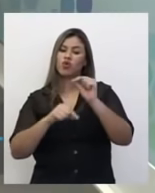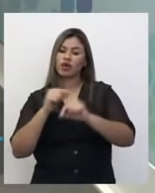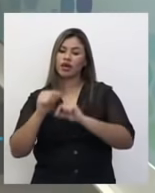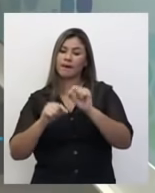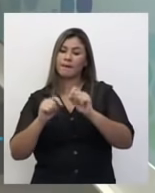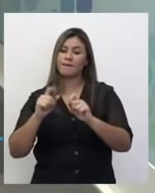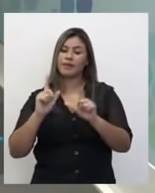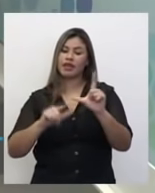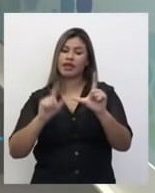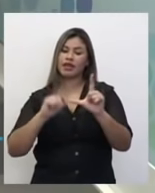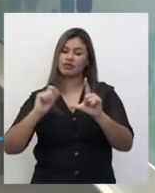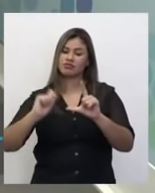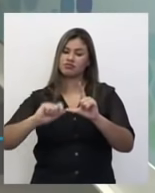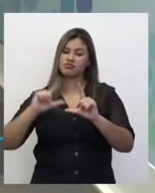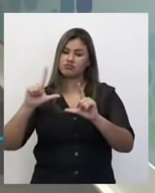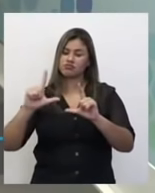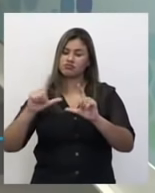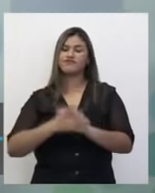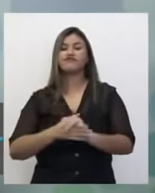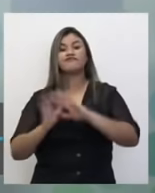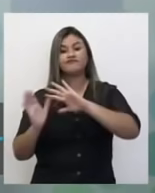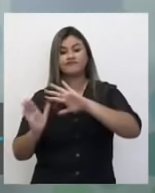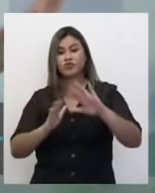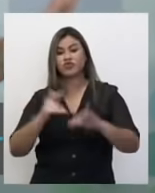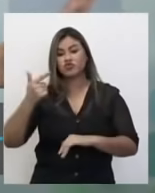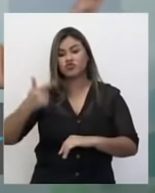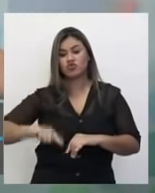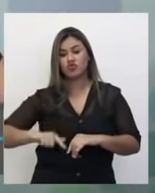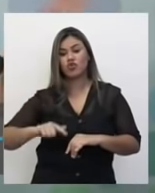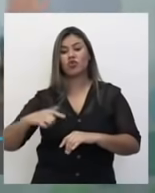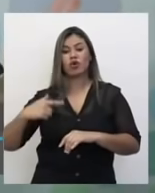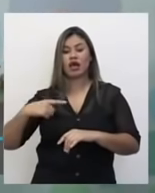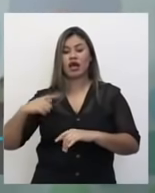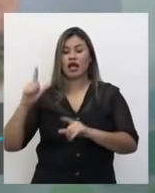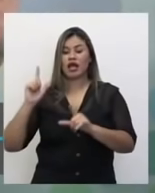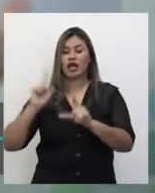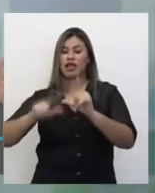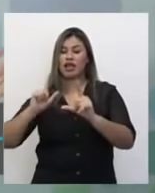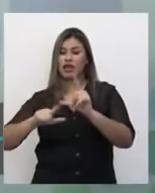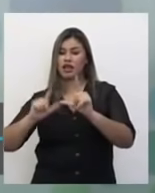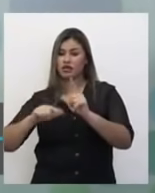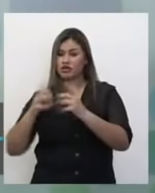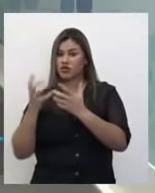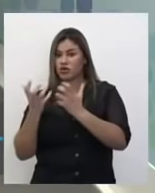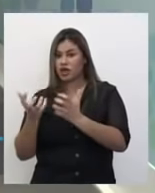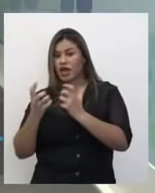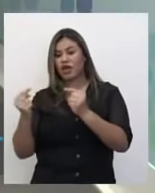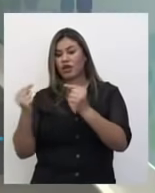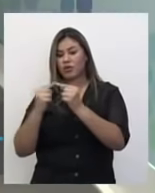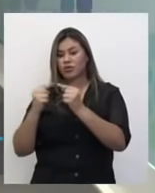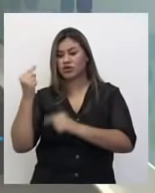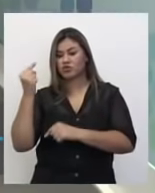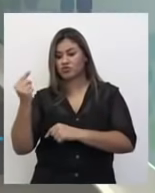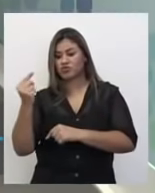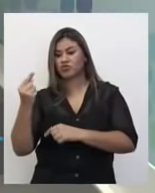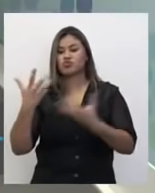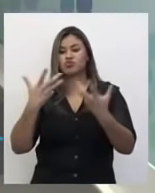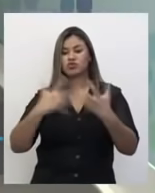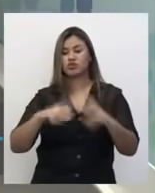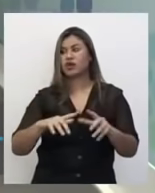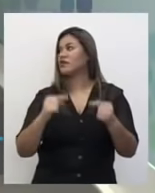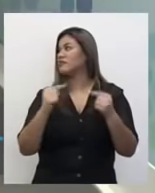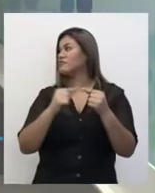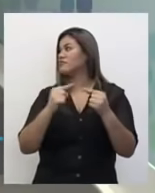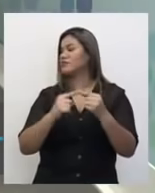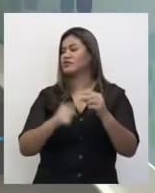quero somar para dar a letra, eu coloco um. Quem eu não quero, eu coloco zero. Exatamente. Porque é sempre